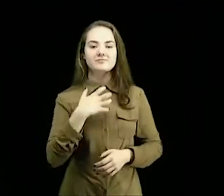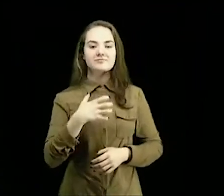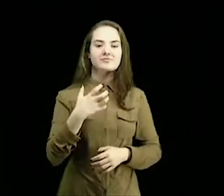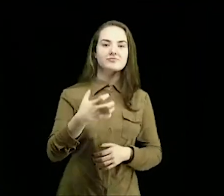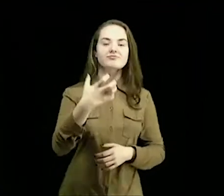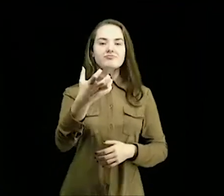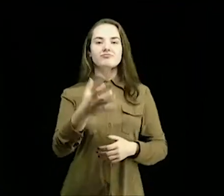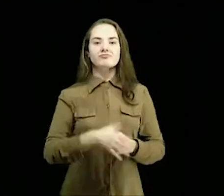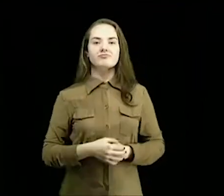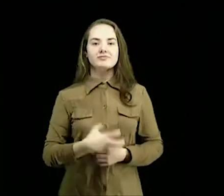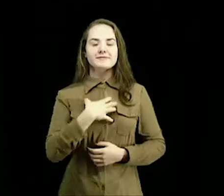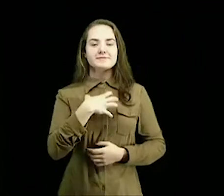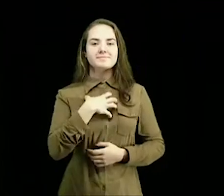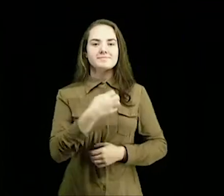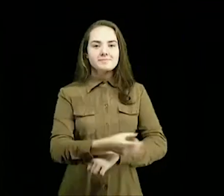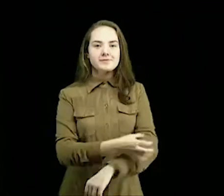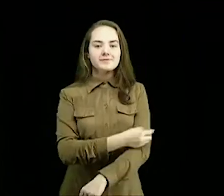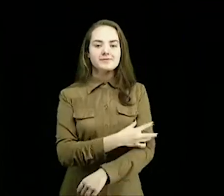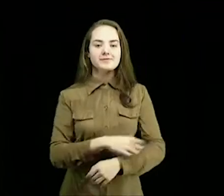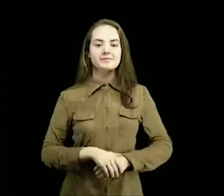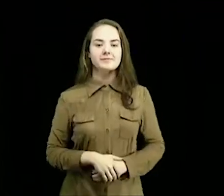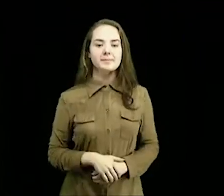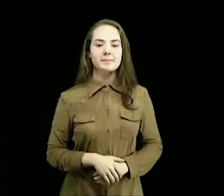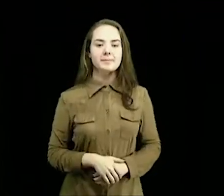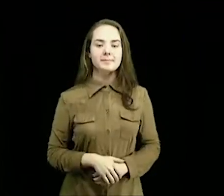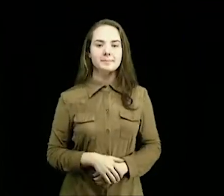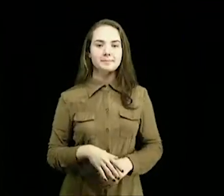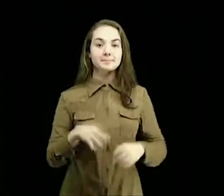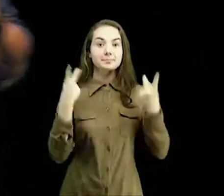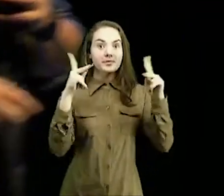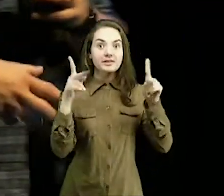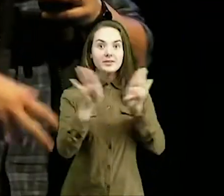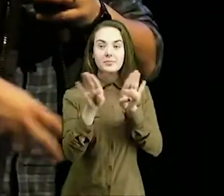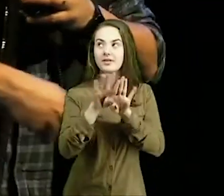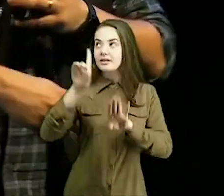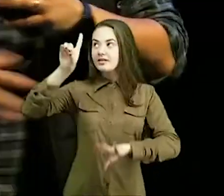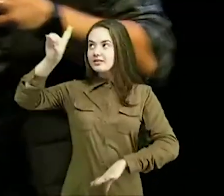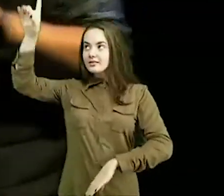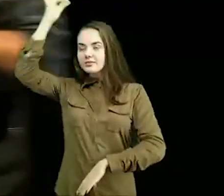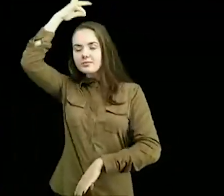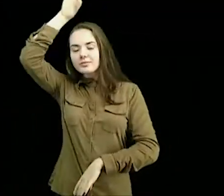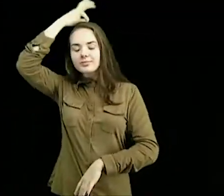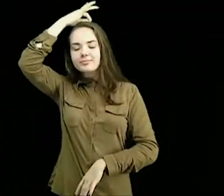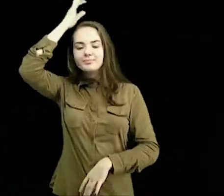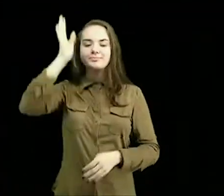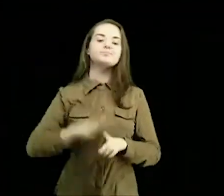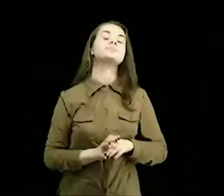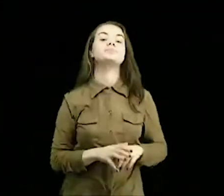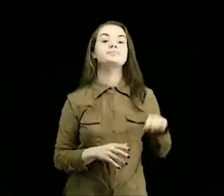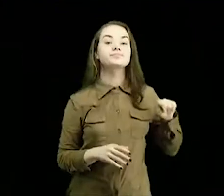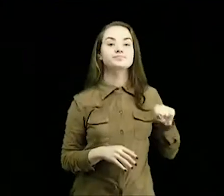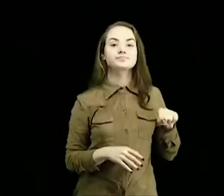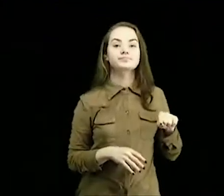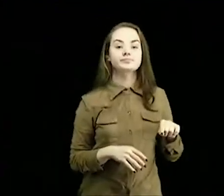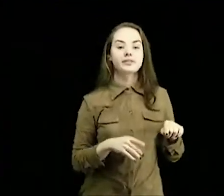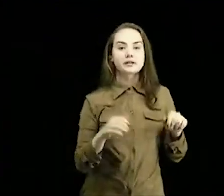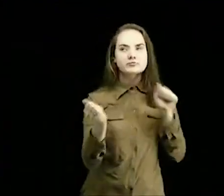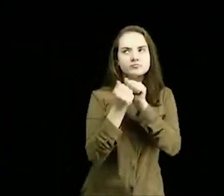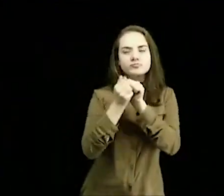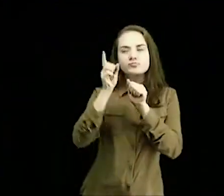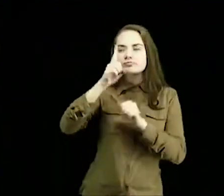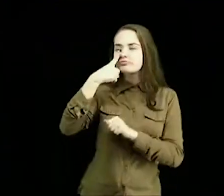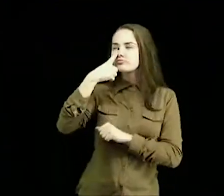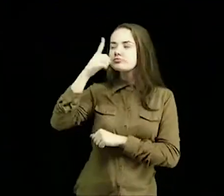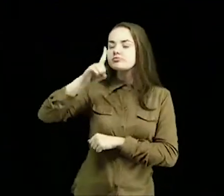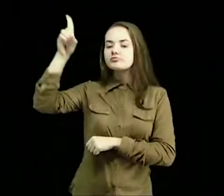pela mensagem. E pelo mensageiro, que é o Senhor Deus, que dá, o Espírito de Deus dá para a gente. E aí, ele é assim com Deus, aí ele veio lá,